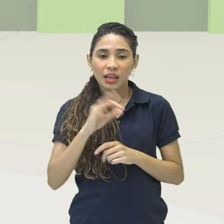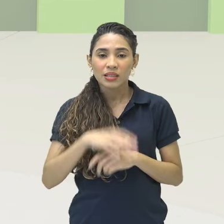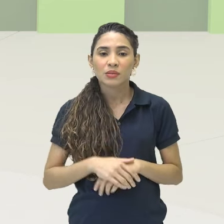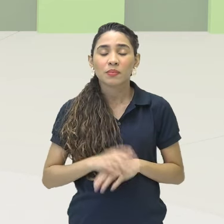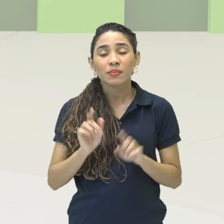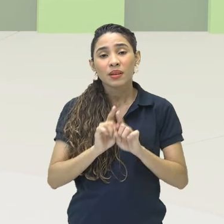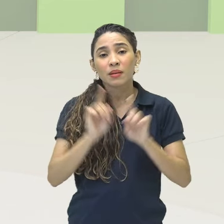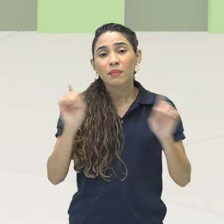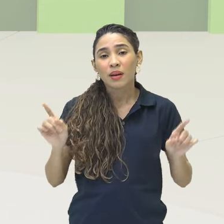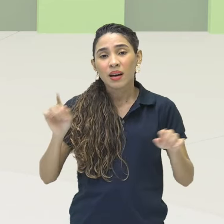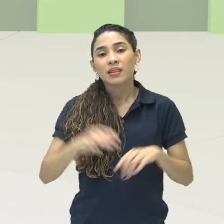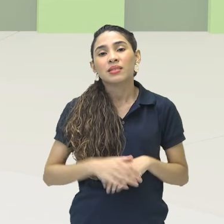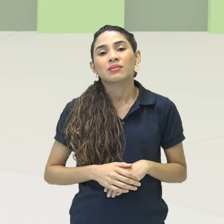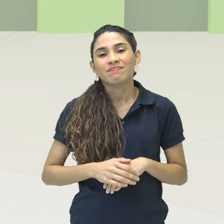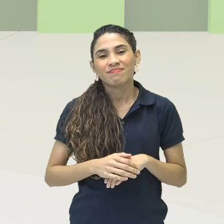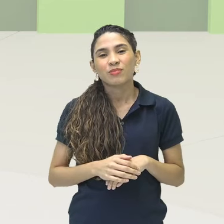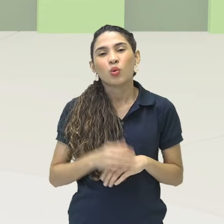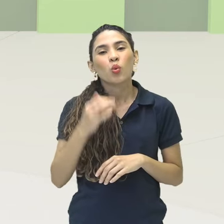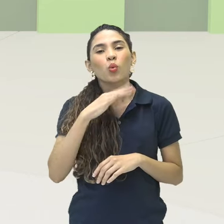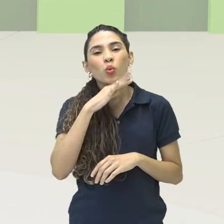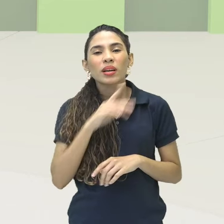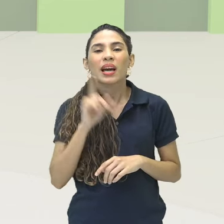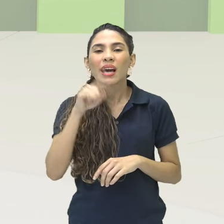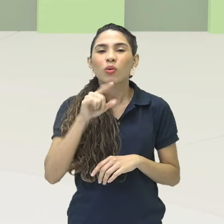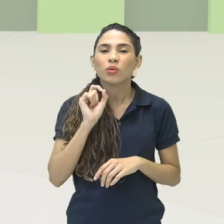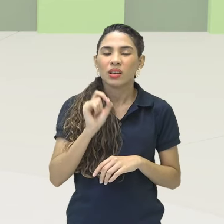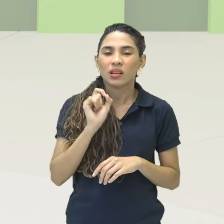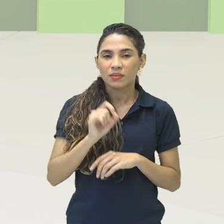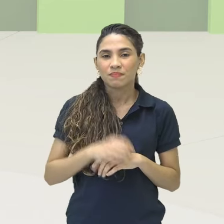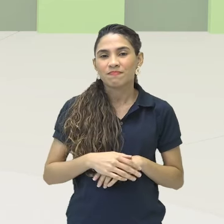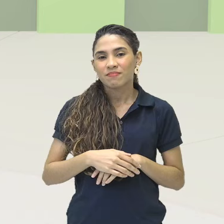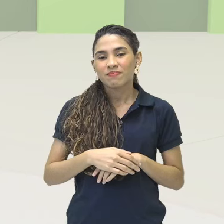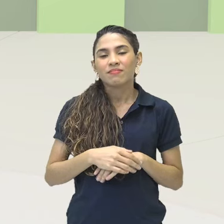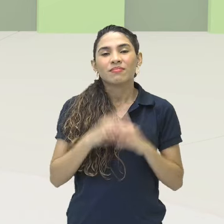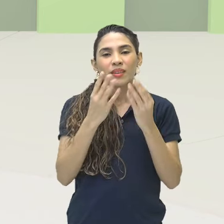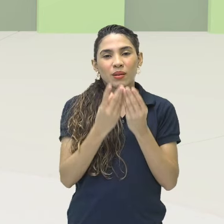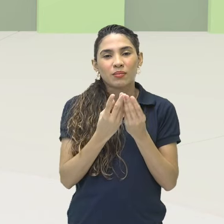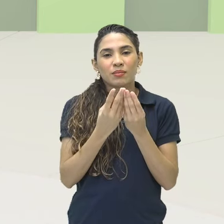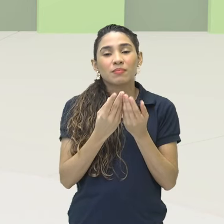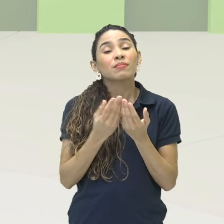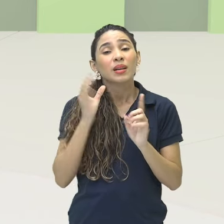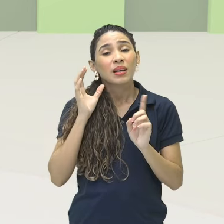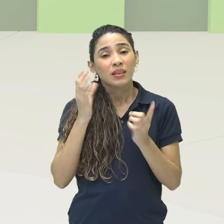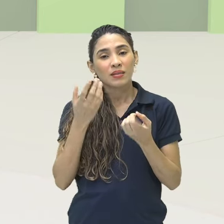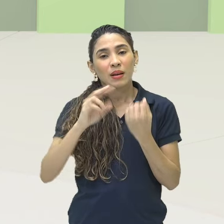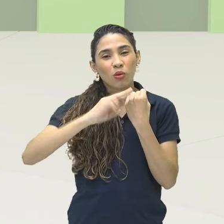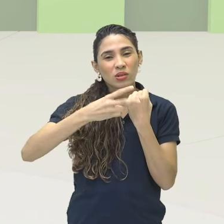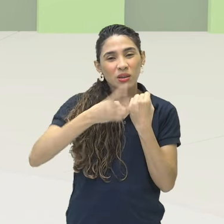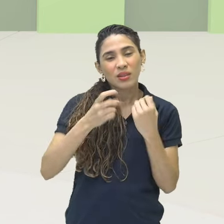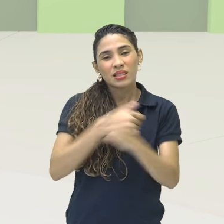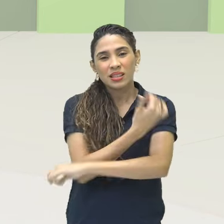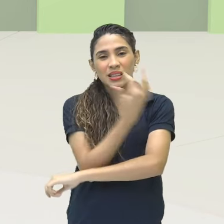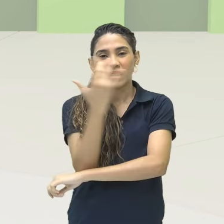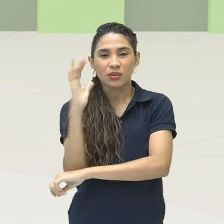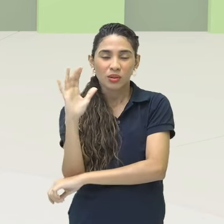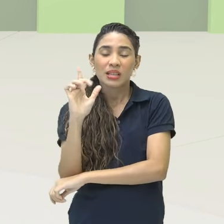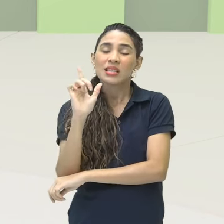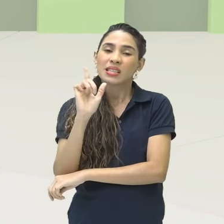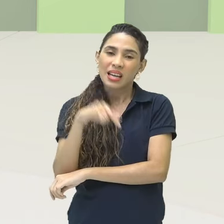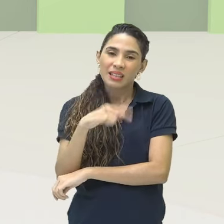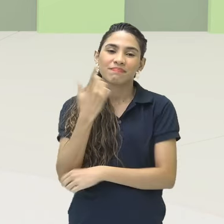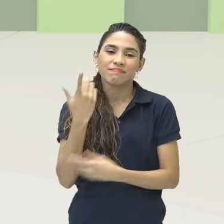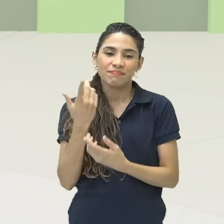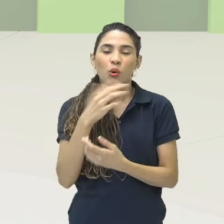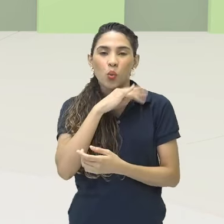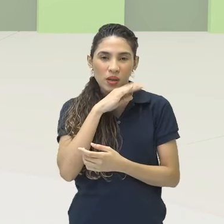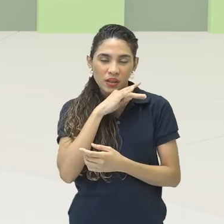Mas, infelizmente, a desvantagem é que está aí degradando a natureza. Essa é uma das desvantagens,